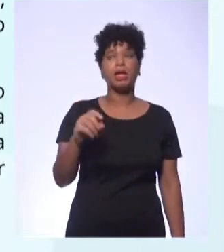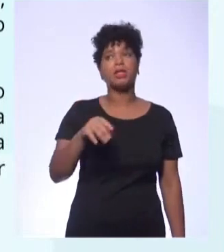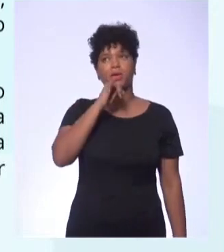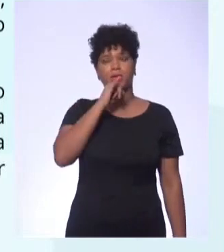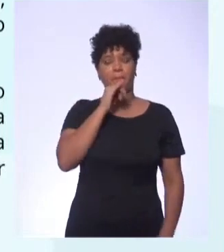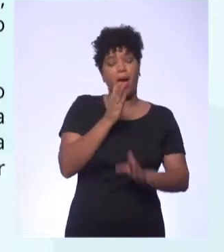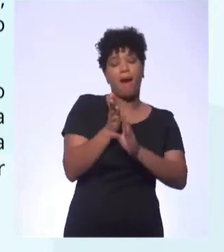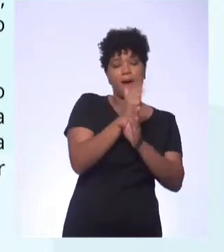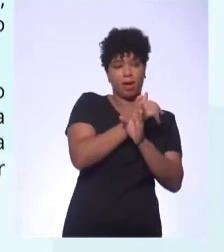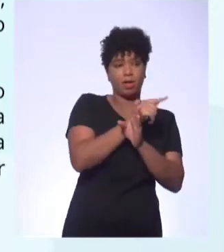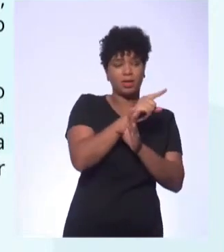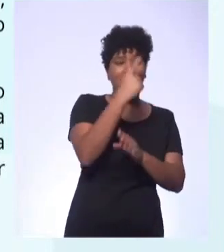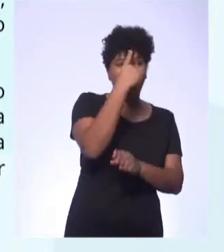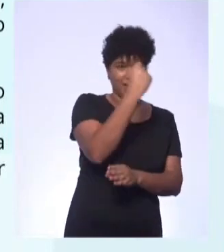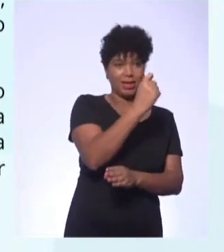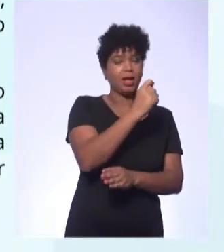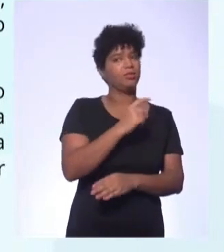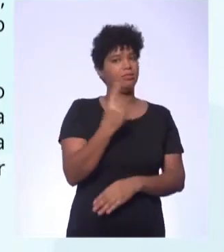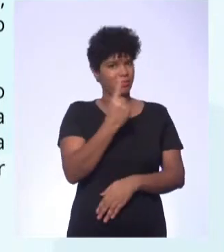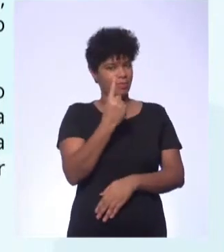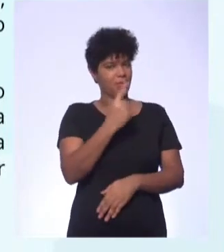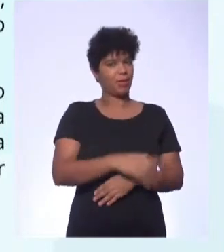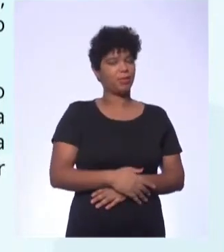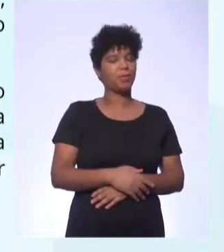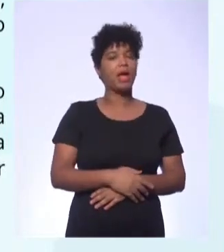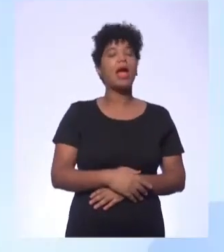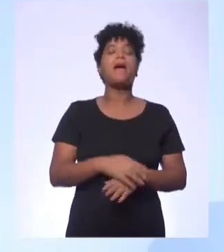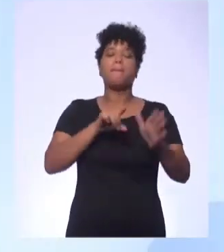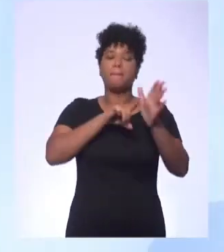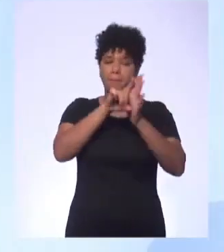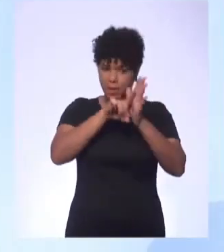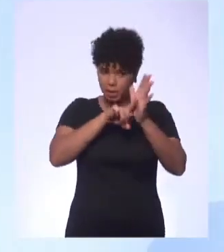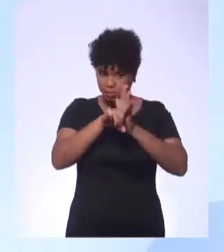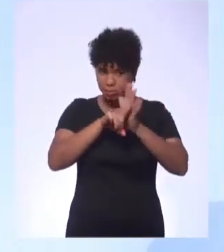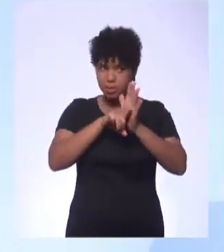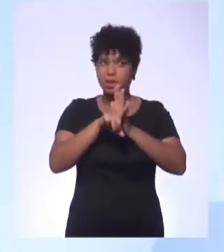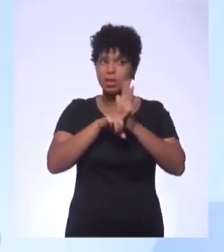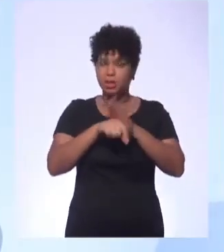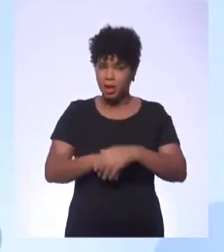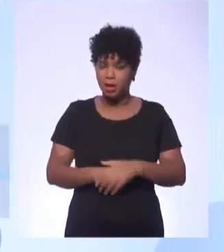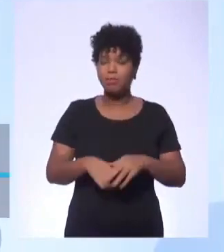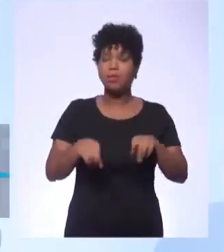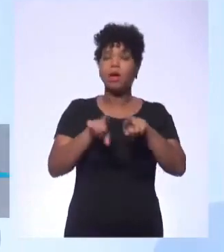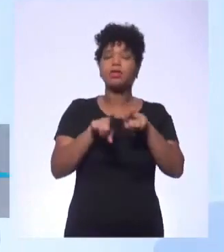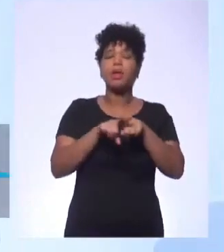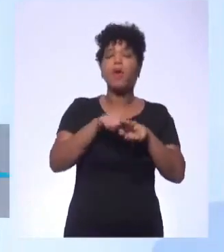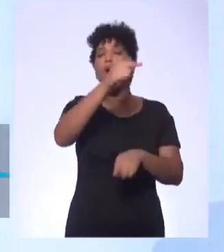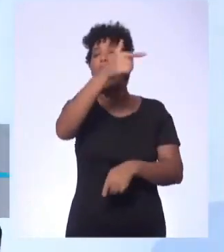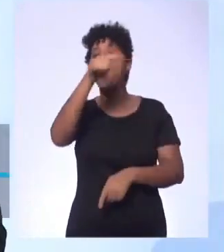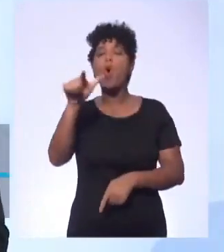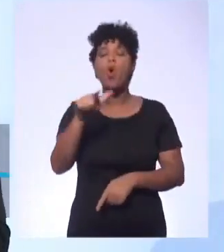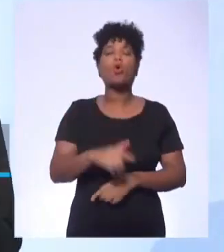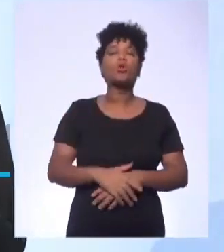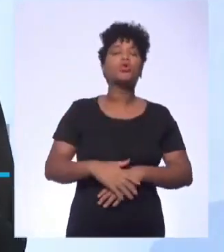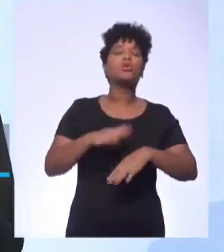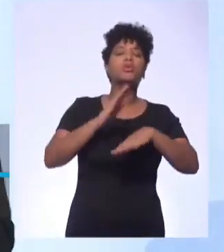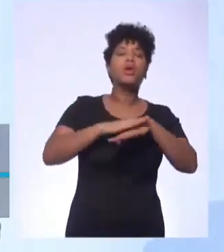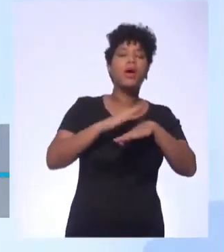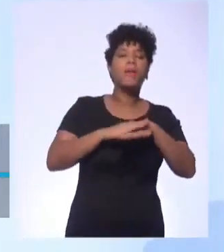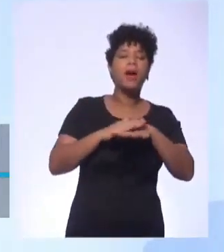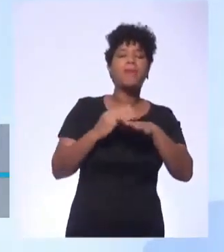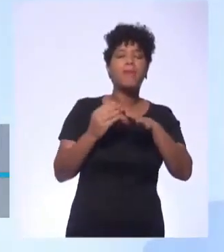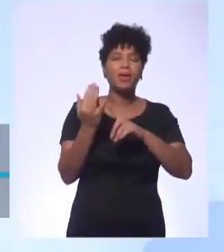amadureci a ideia, já pesquisei, já vi outros teóricos anteriores, outros artistas que utilizaram da